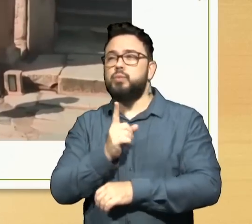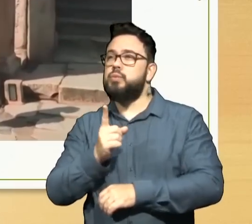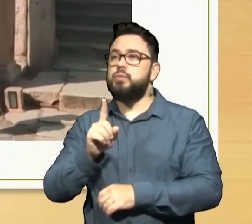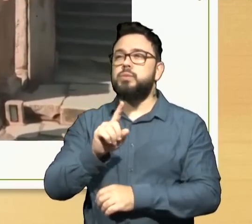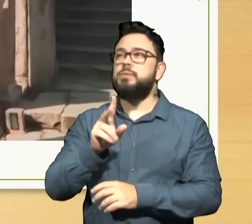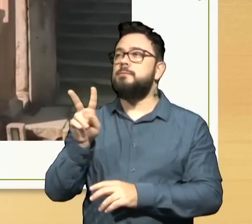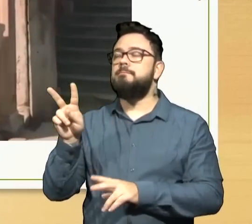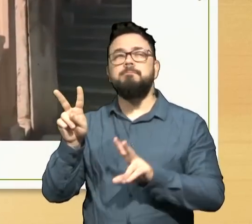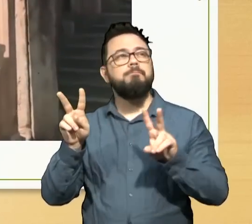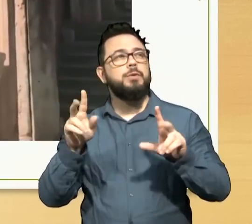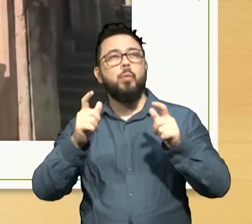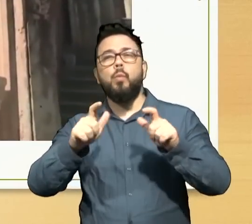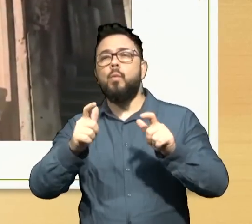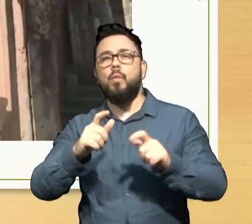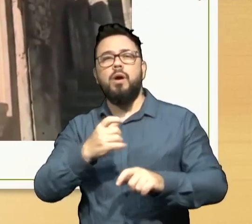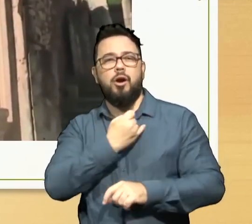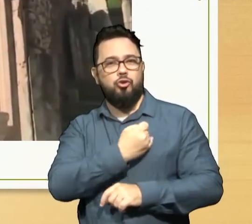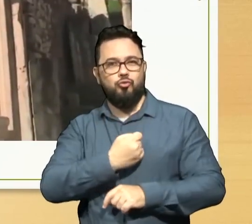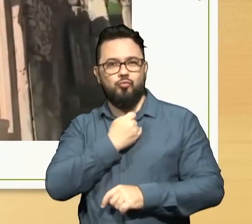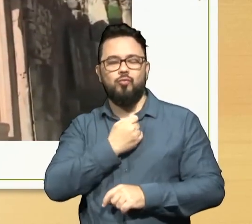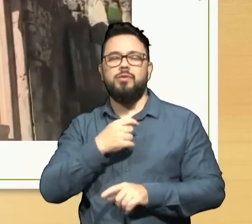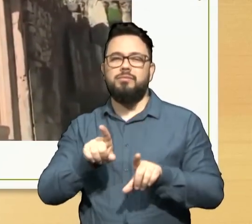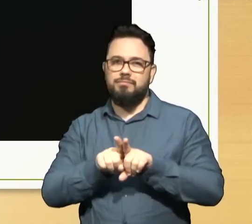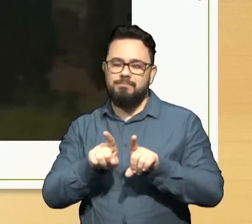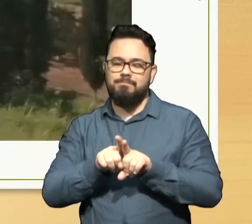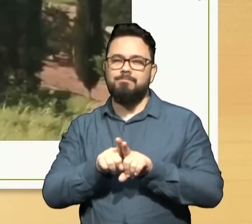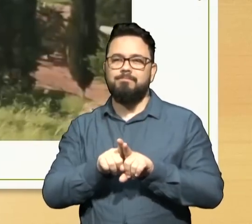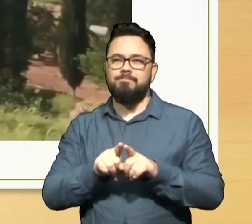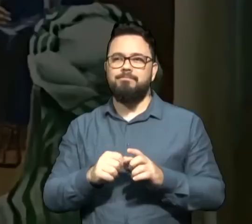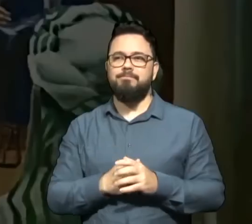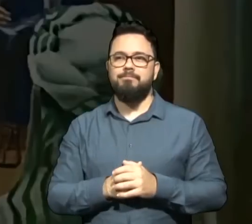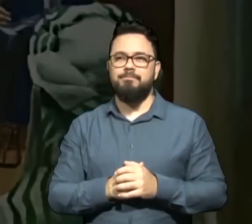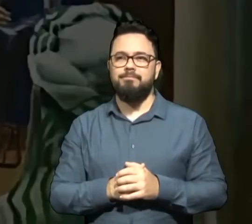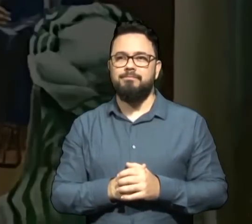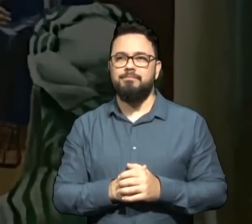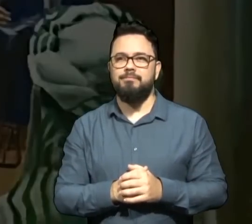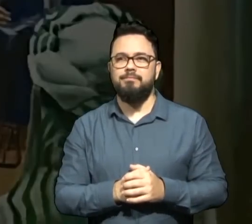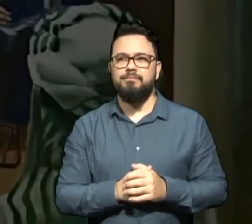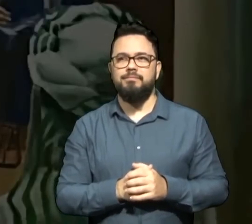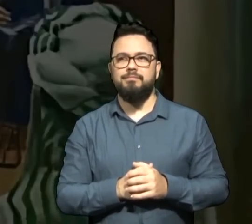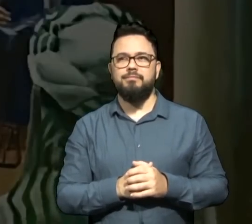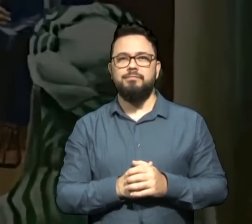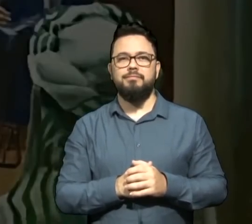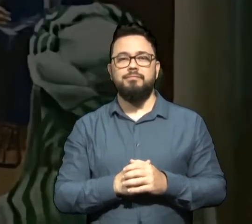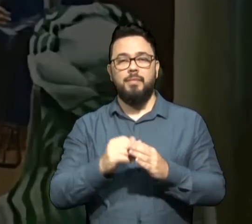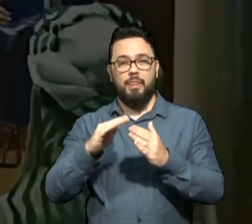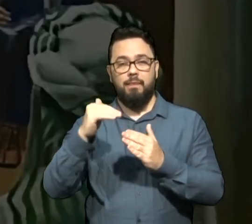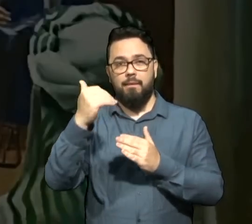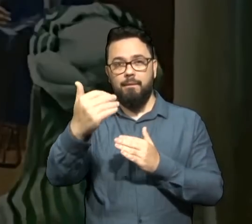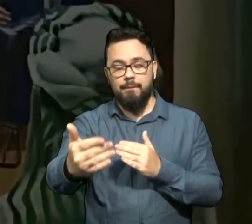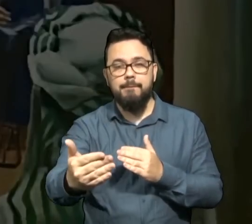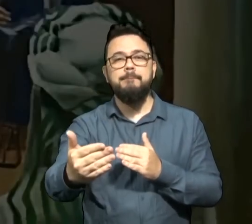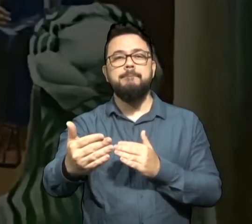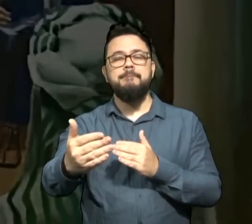onde andou o apóstolo João e quando nós vamos pra frente nós conseguimos descobrir alguns